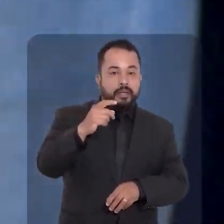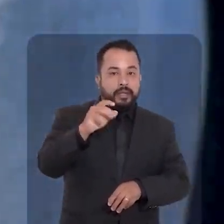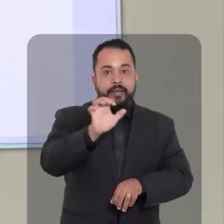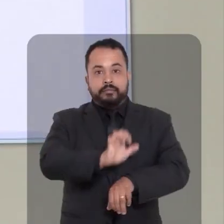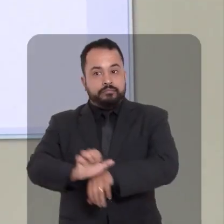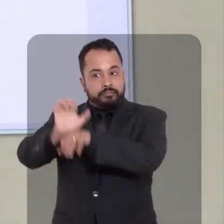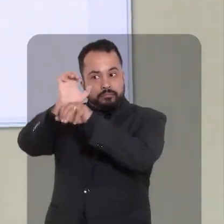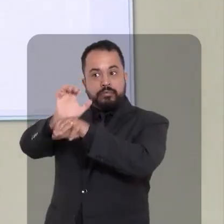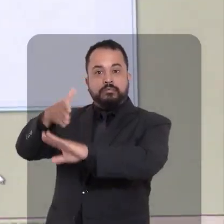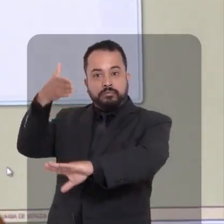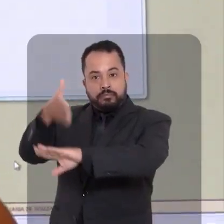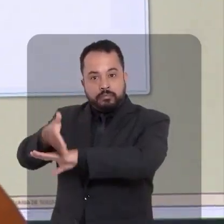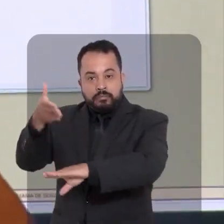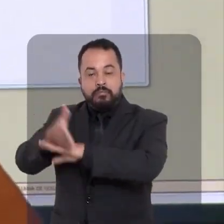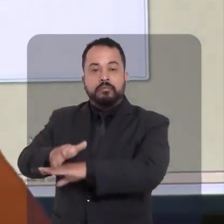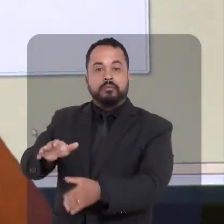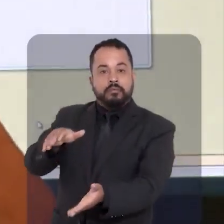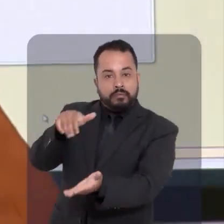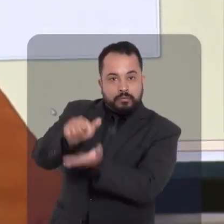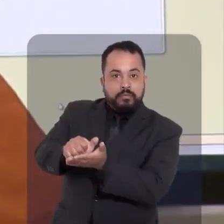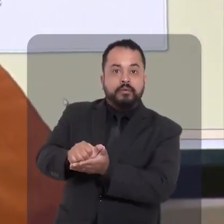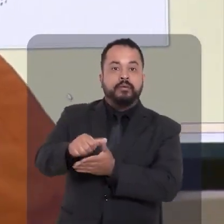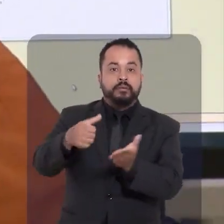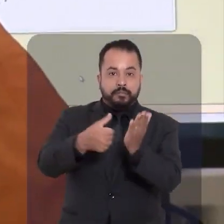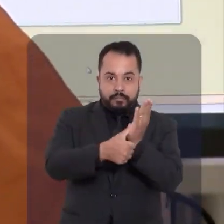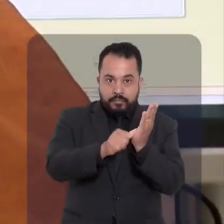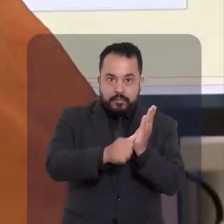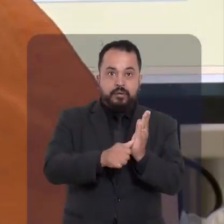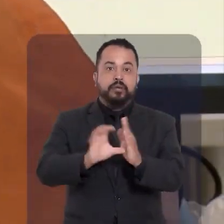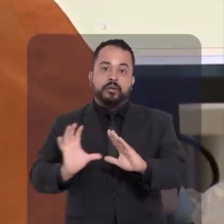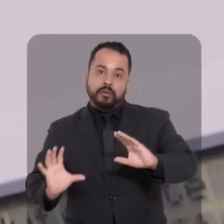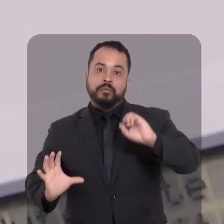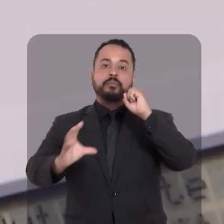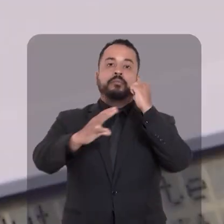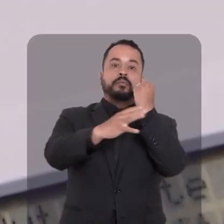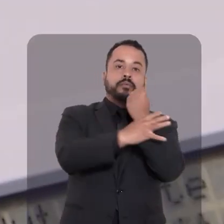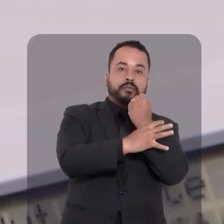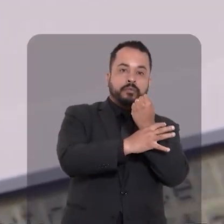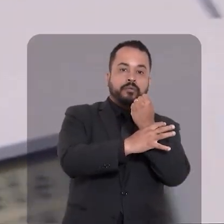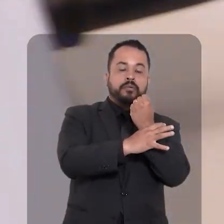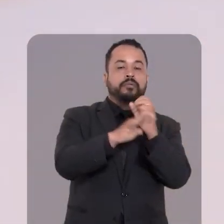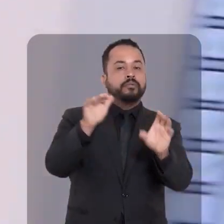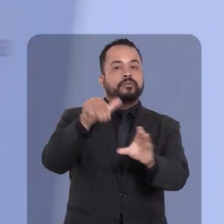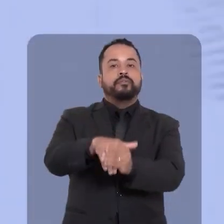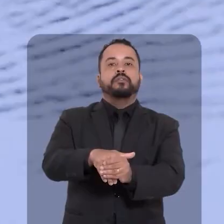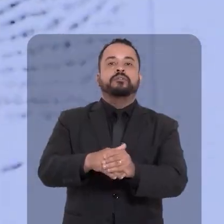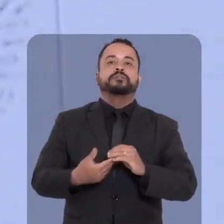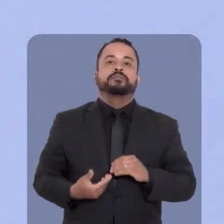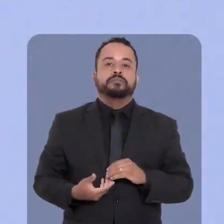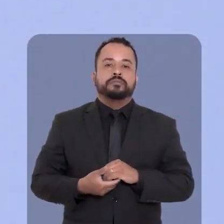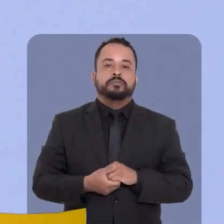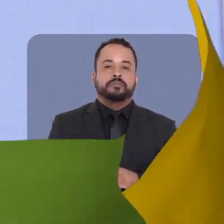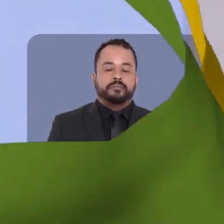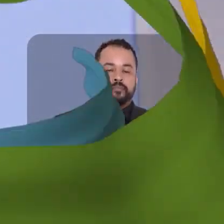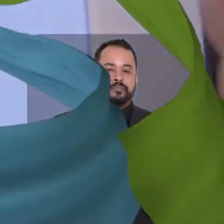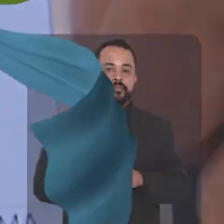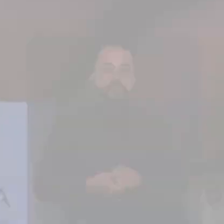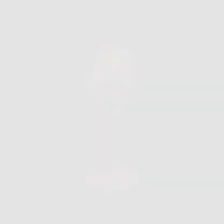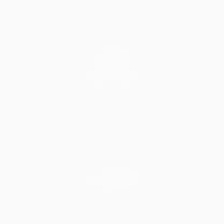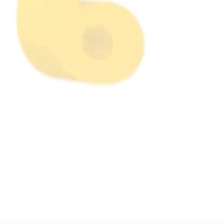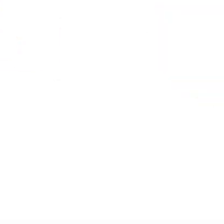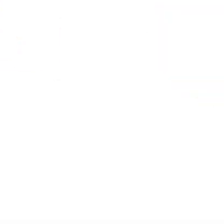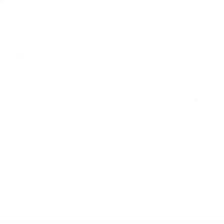Tribunal Regional Eleitoral de seu estado para fazer o agendamento. Biometria é mais proteção para você e para o seu voto.